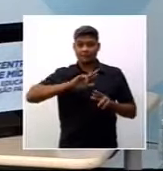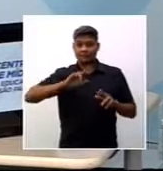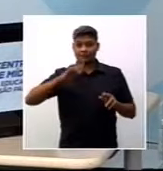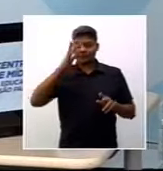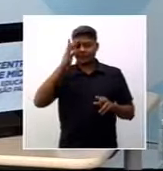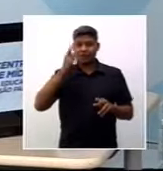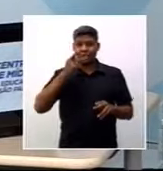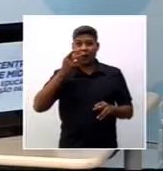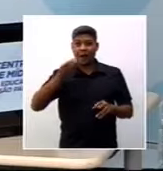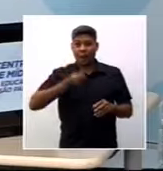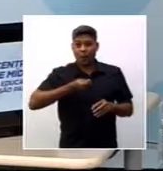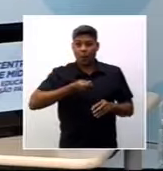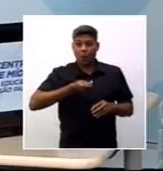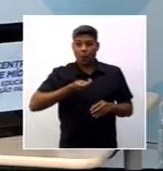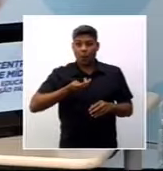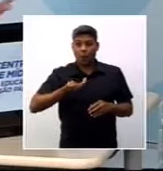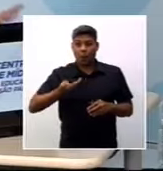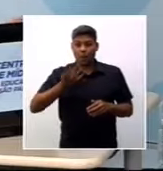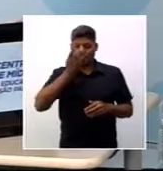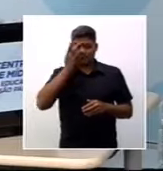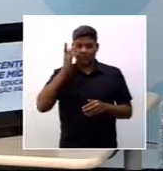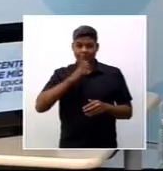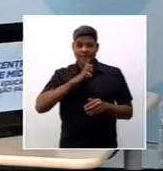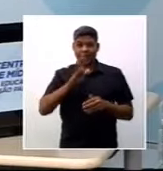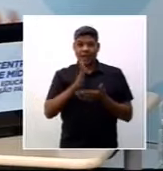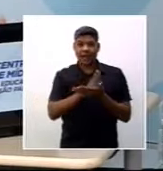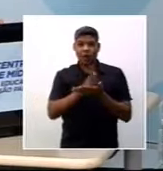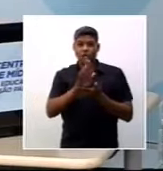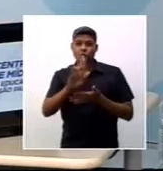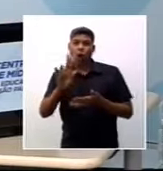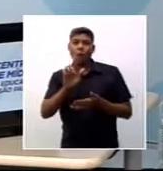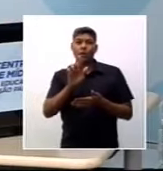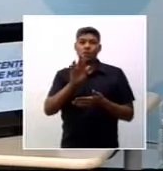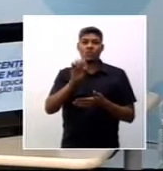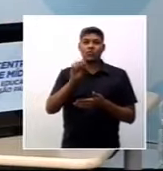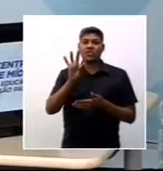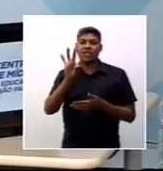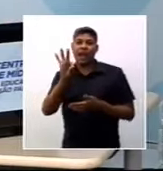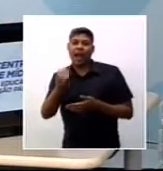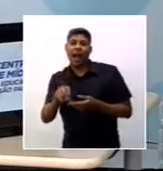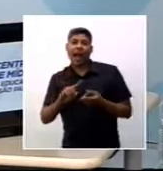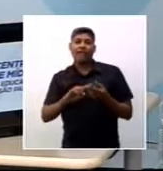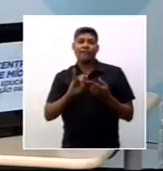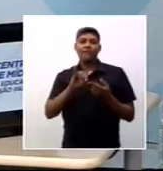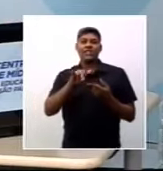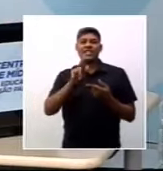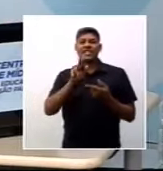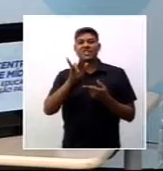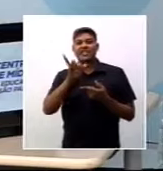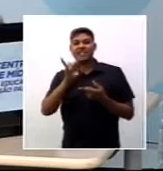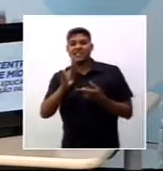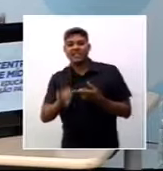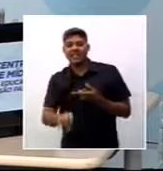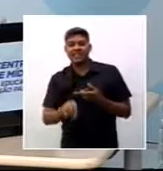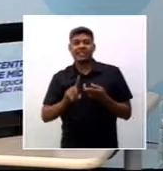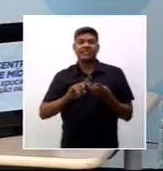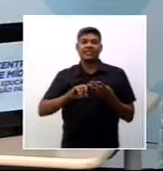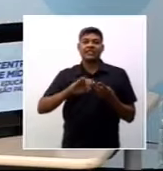gente eu não consigo nem falar quantidade de pessoas mas eu peguei alguns nomes e gustavo sara alice ingrid jamile